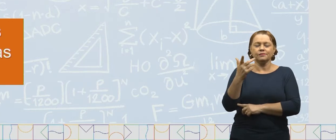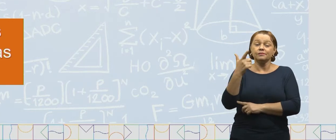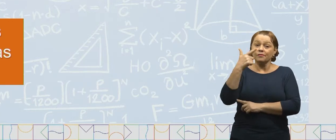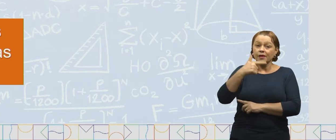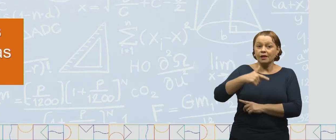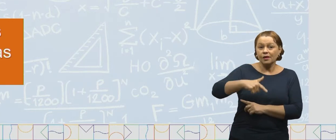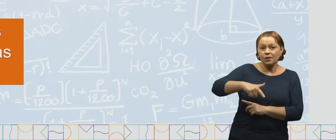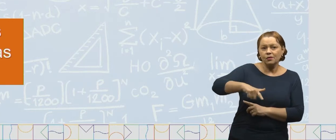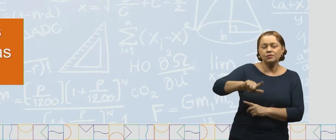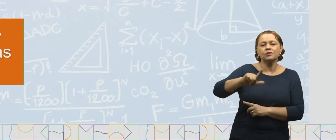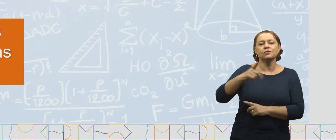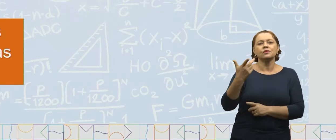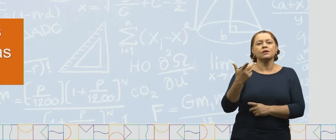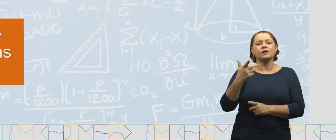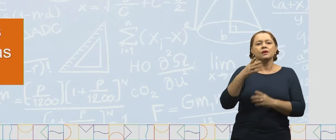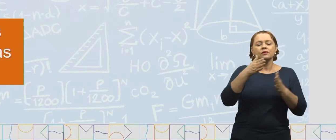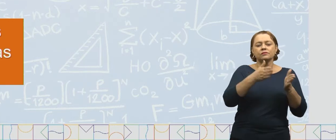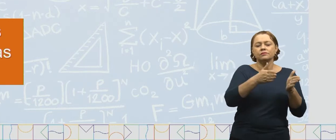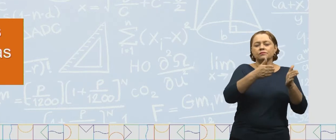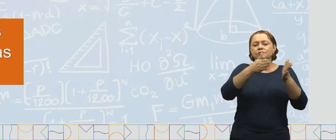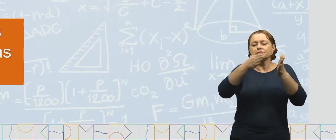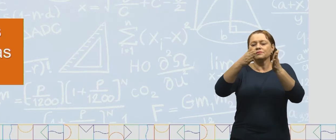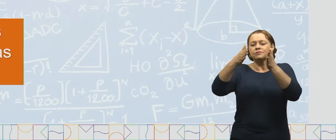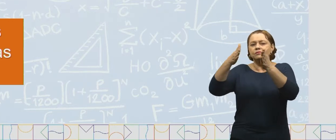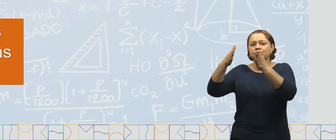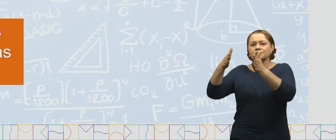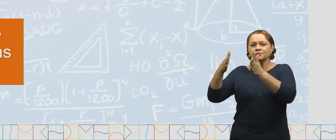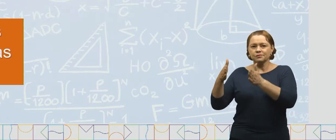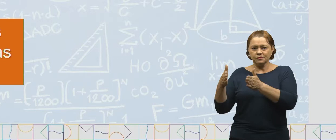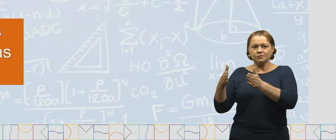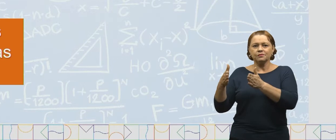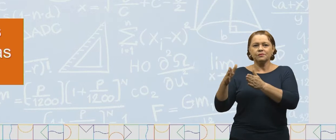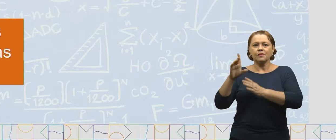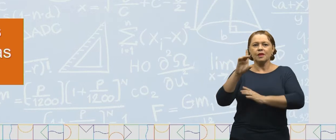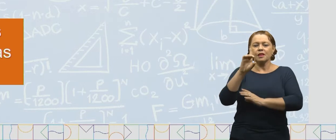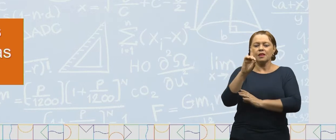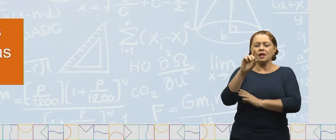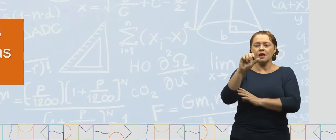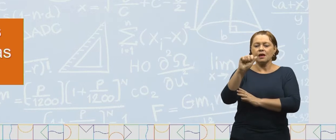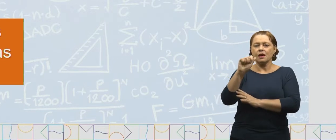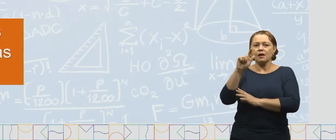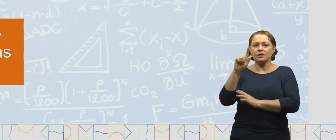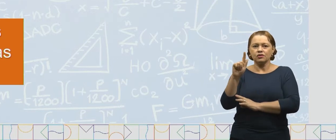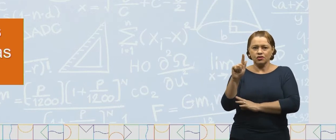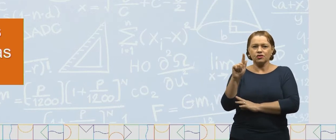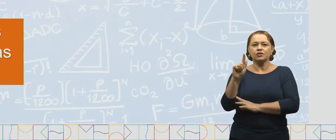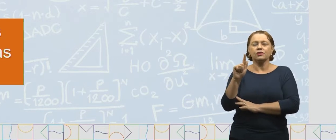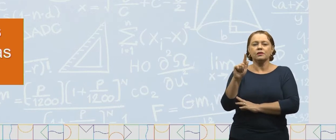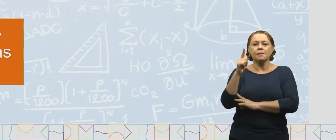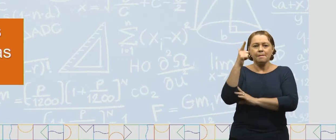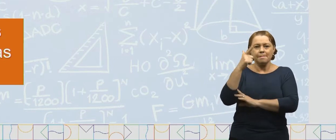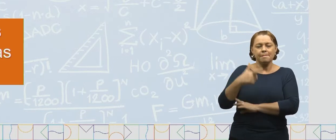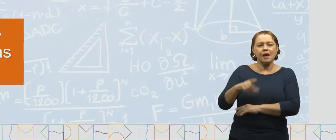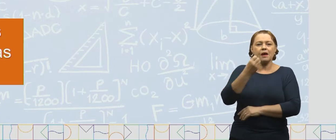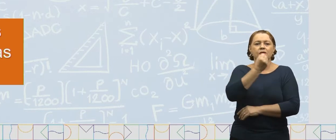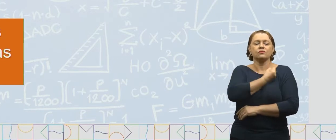Continuando, passamos os 170 hectogramas para a próxima unidade, que é a do decagrama. Adicionamos mais